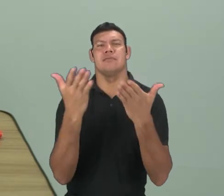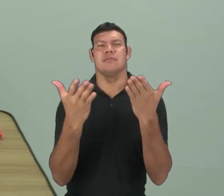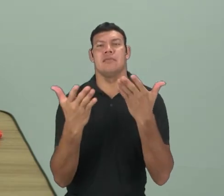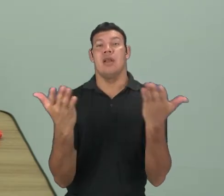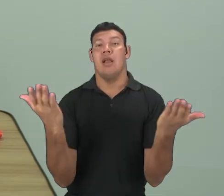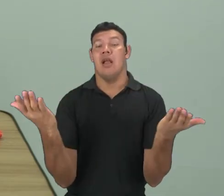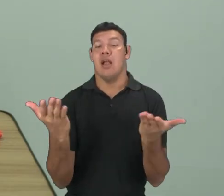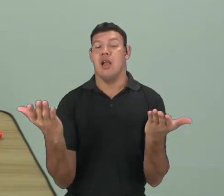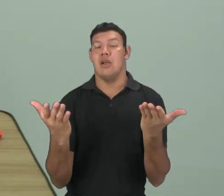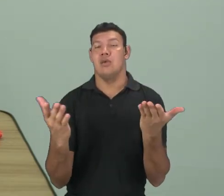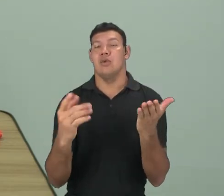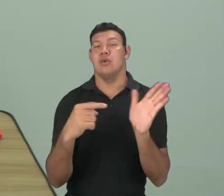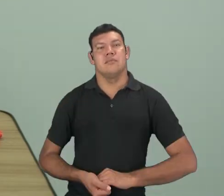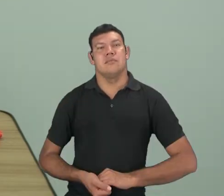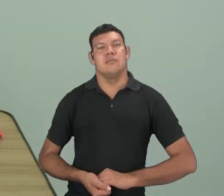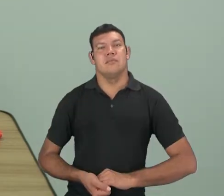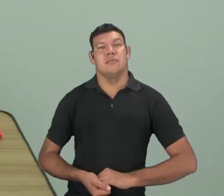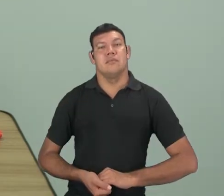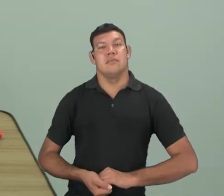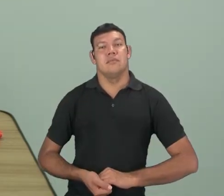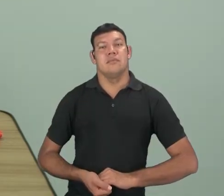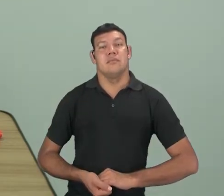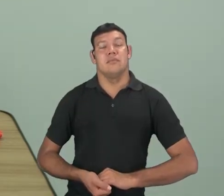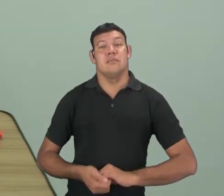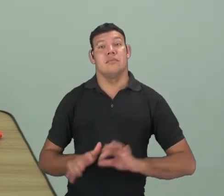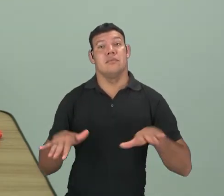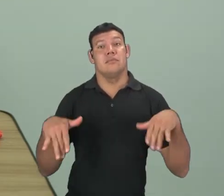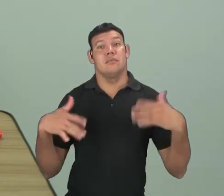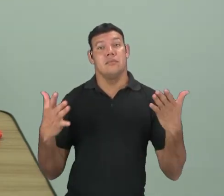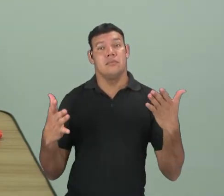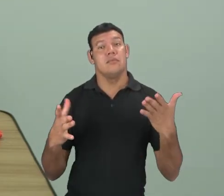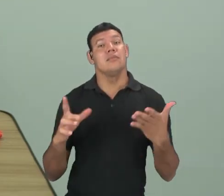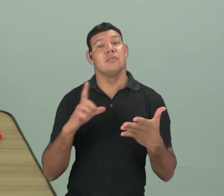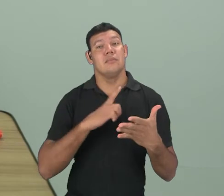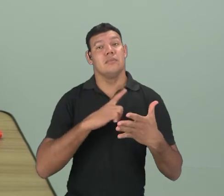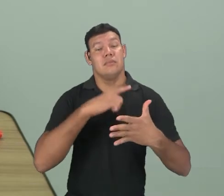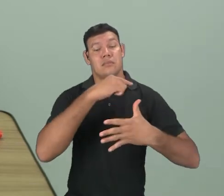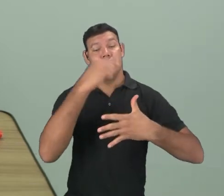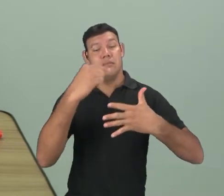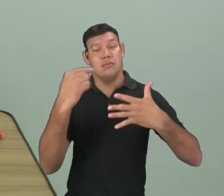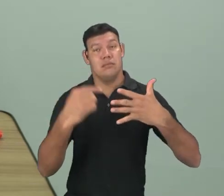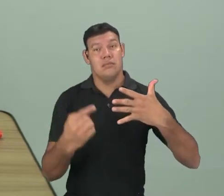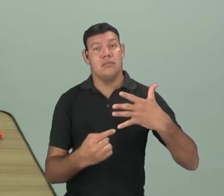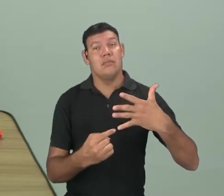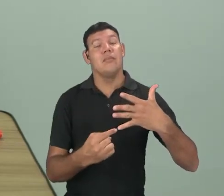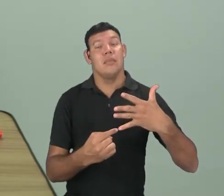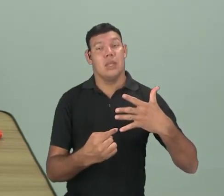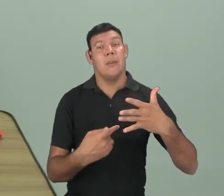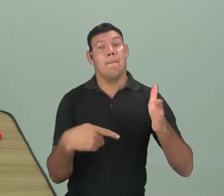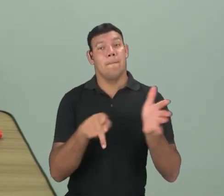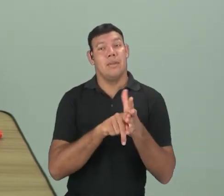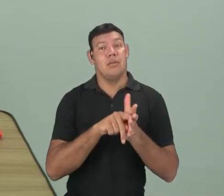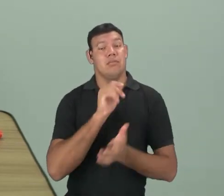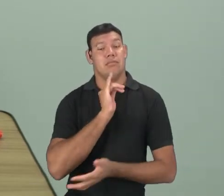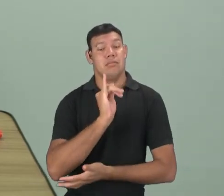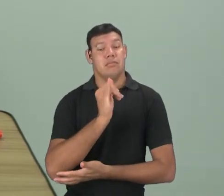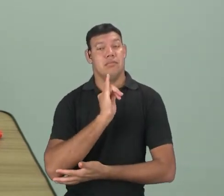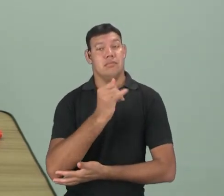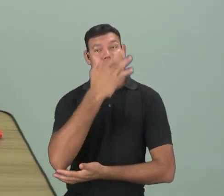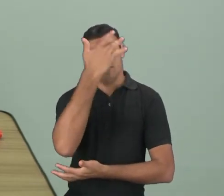outros elementos? Nós temos também um outro elemento, é quem? O narrador. E aí nós